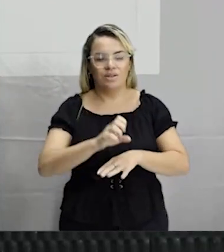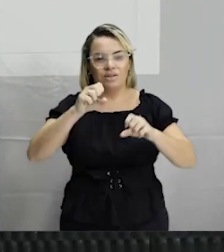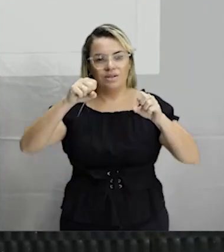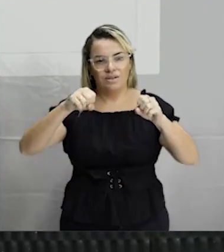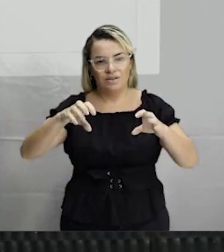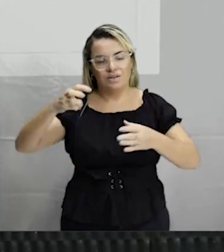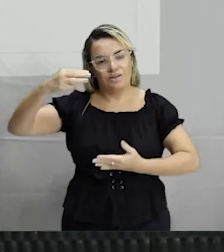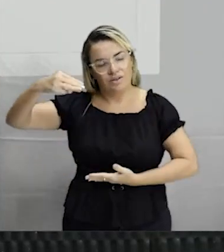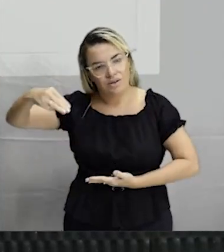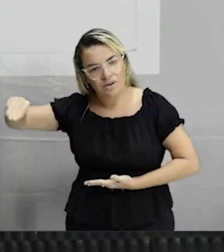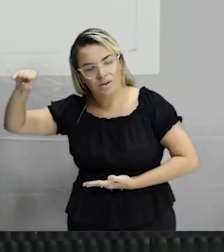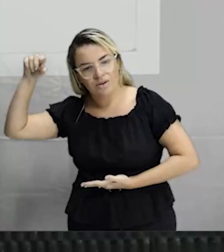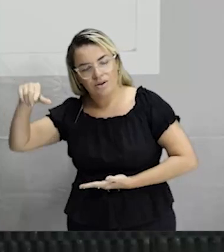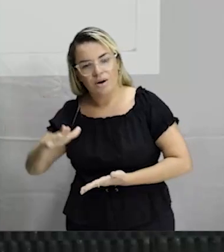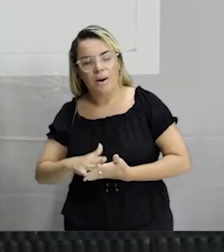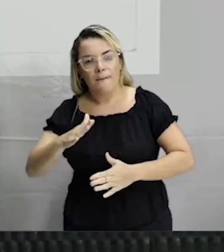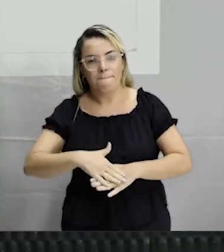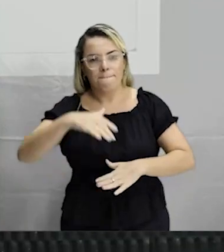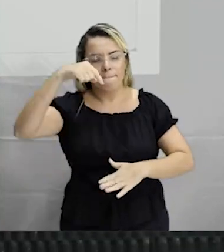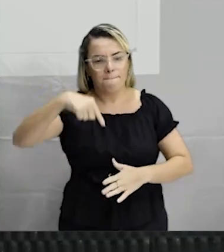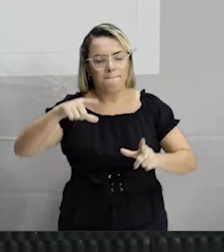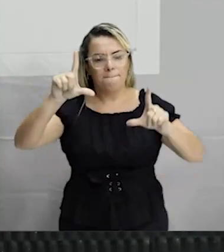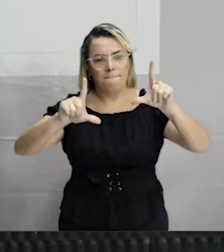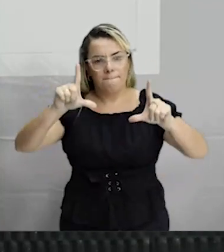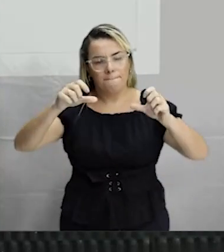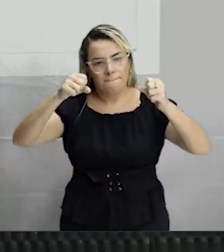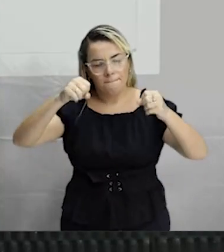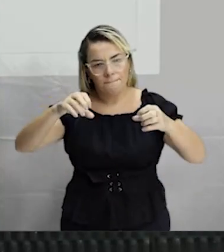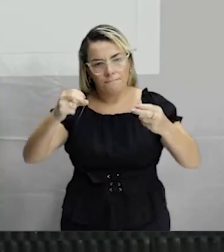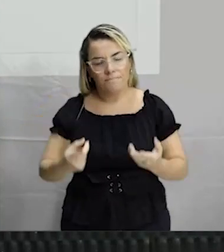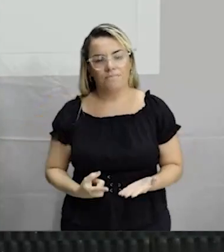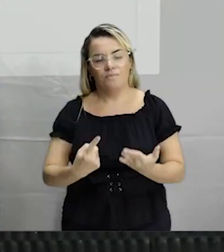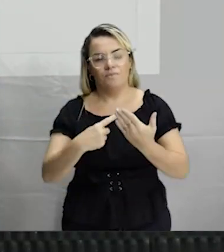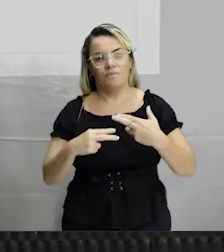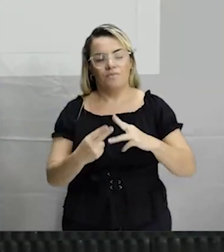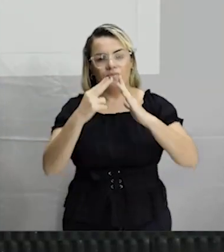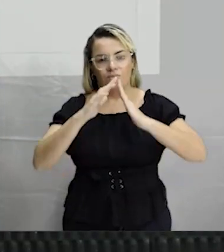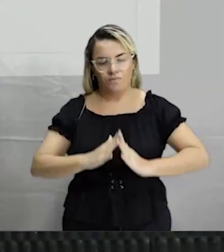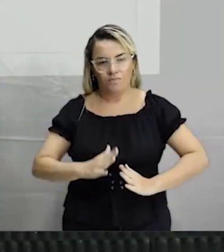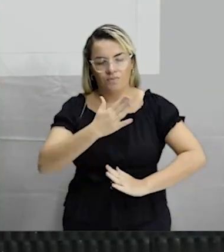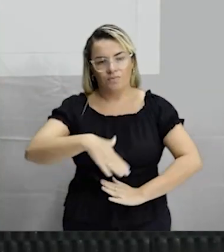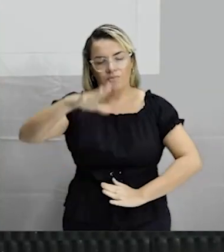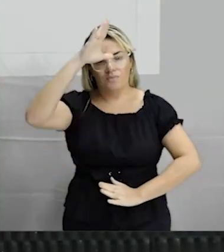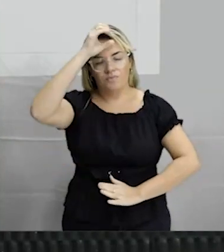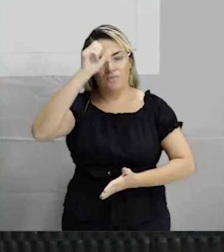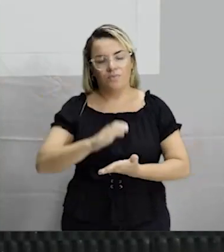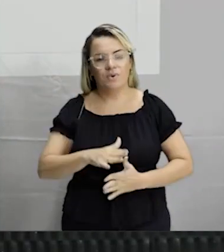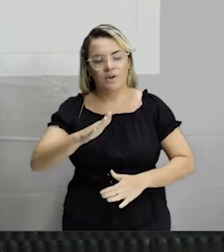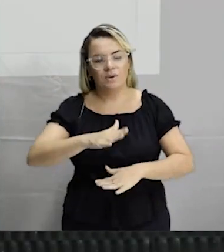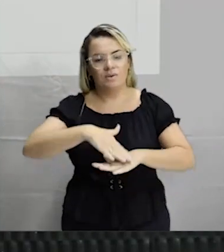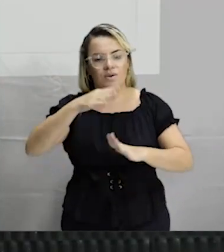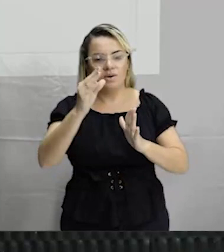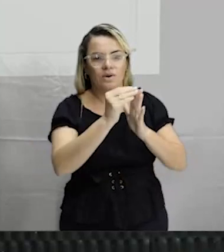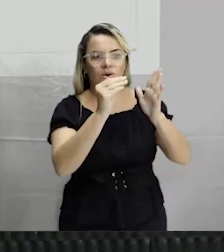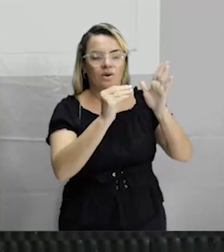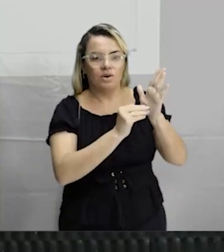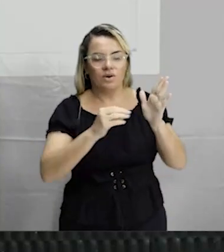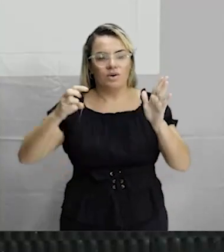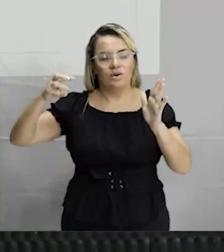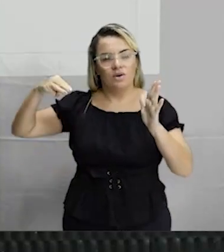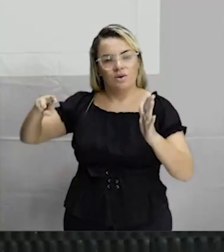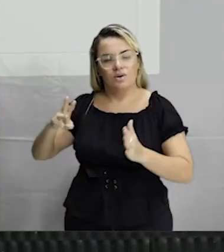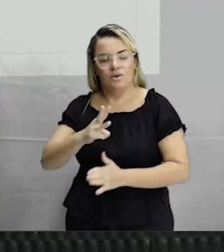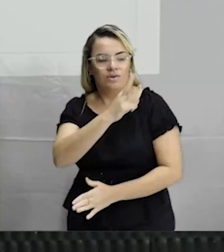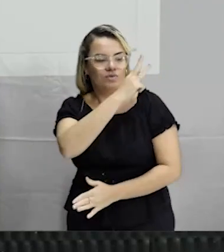Maranhão. Mais uma vez com vocês aqui na TV Educação, no programa Hashtag Fique em Casa Aprendendo, para mais uma aula de matemática para os nossos alunos da